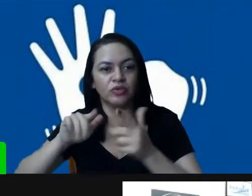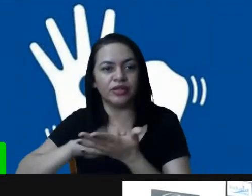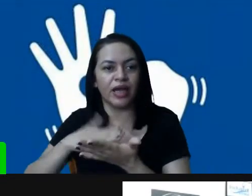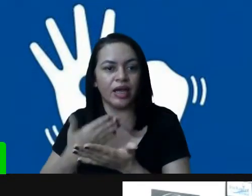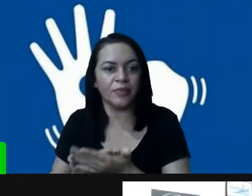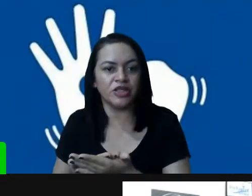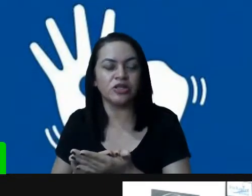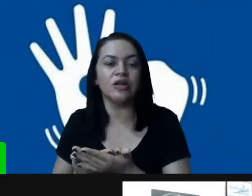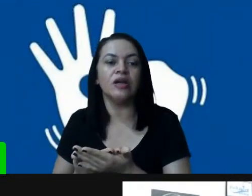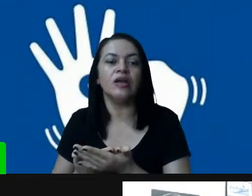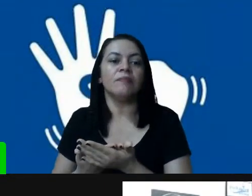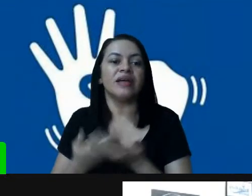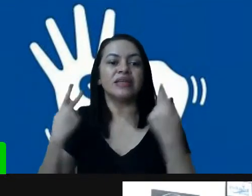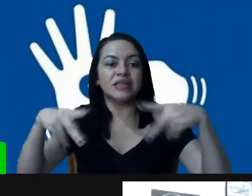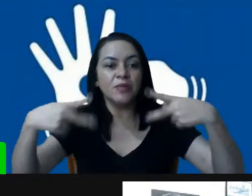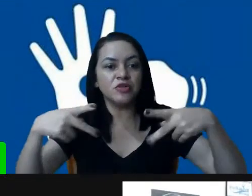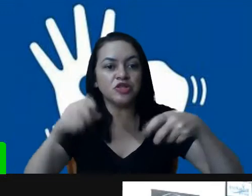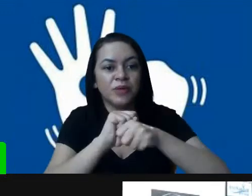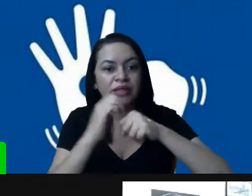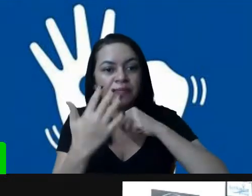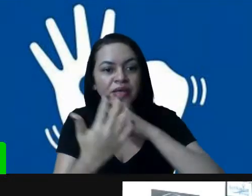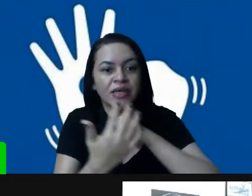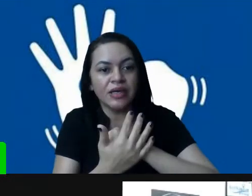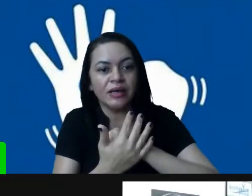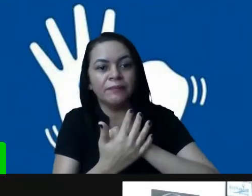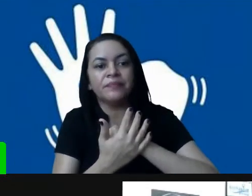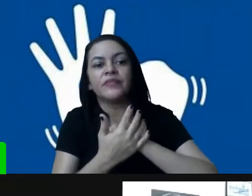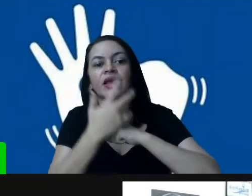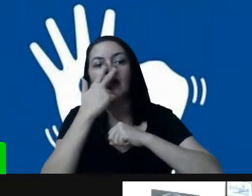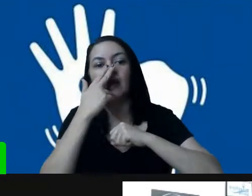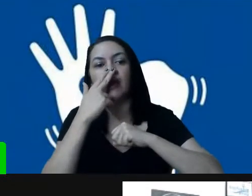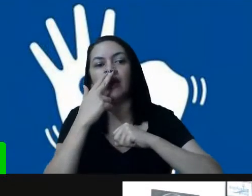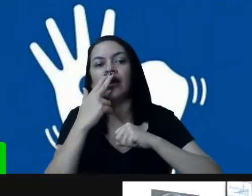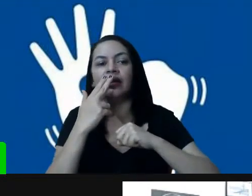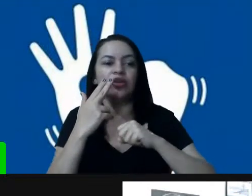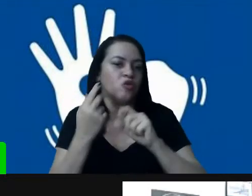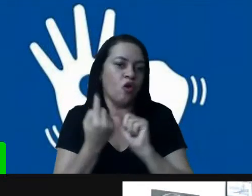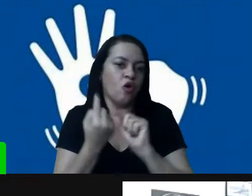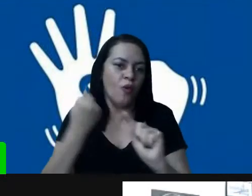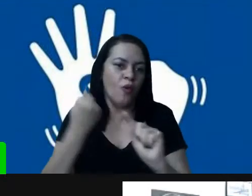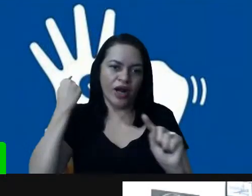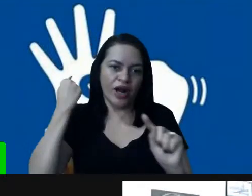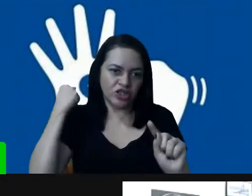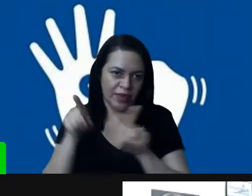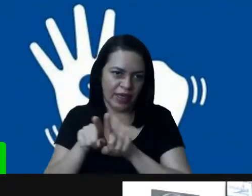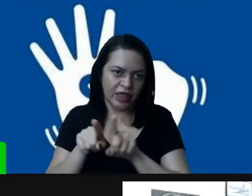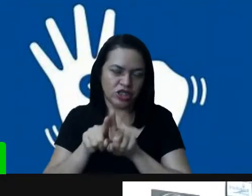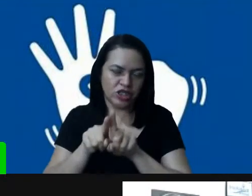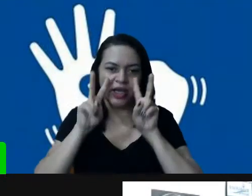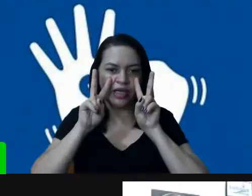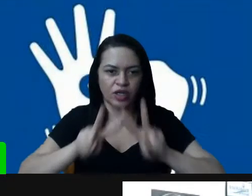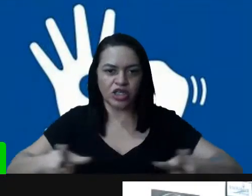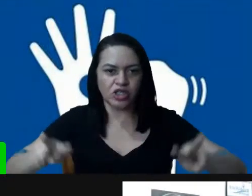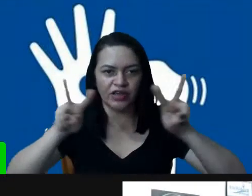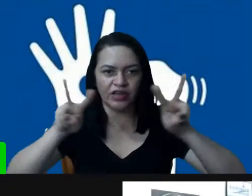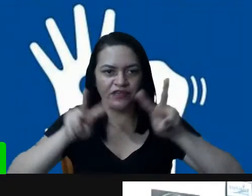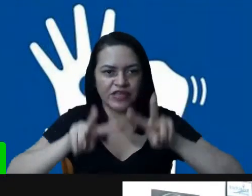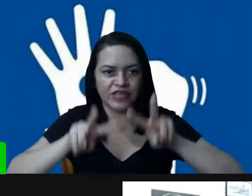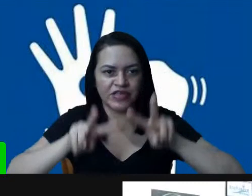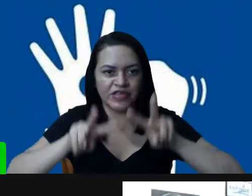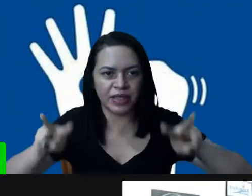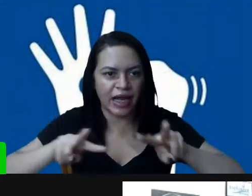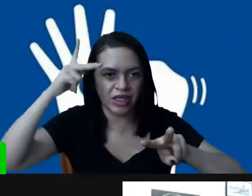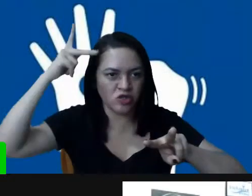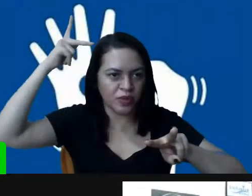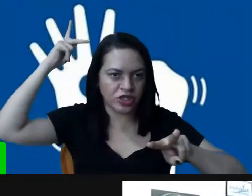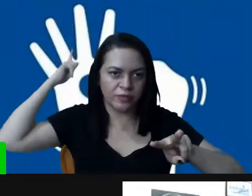do intérprete, mas em tempo de pandemia, como antes também, a questão é só a questão da